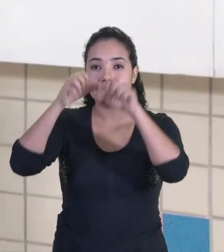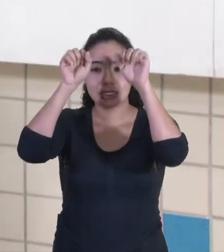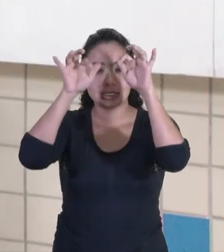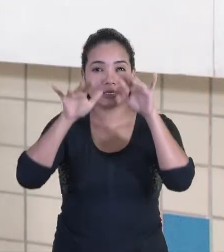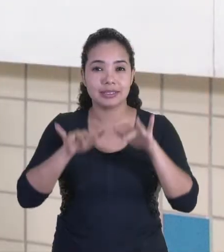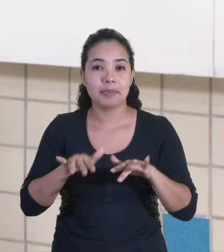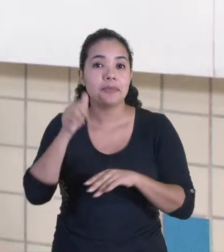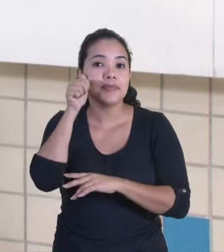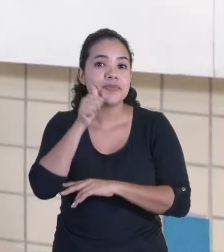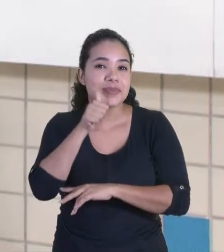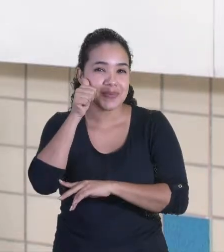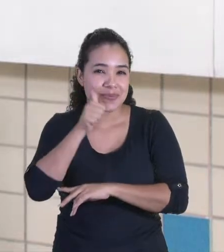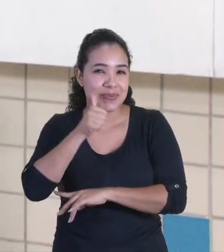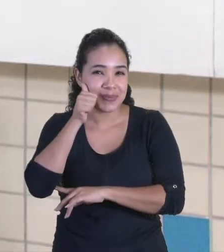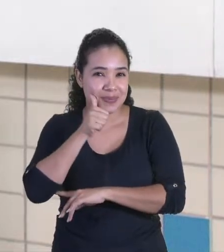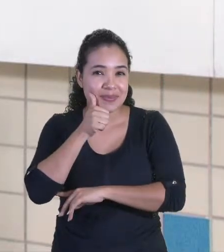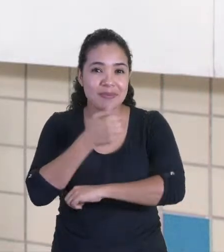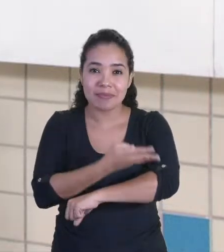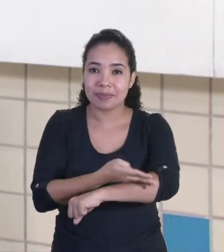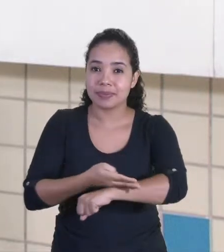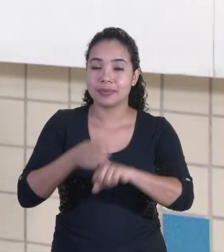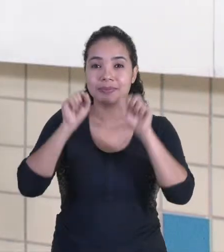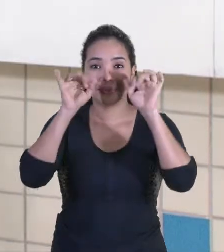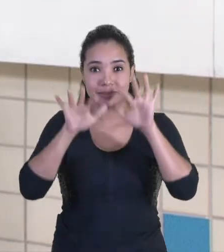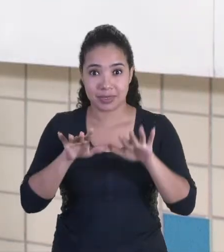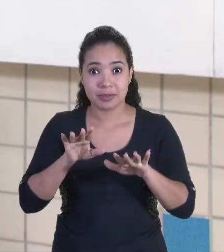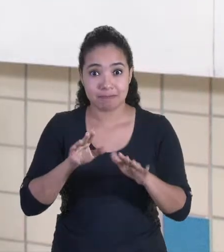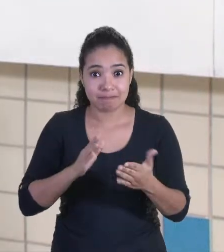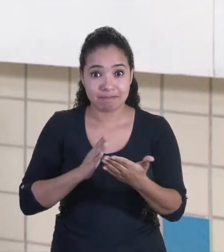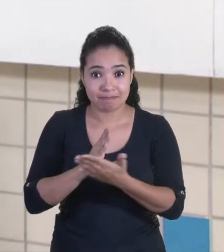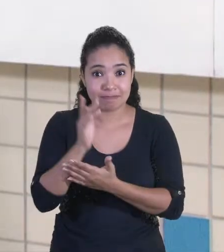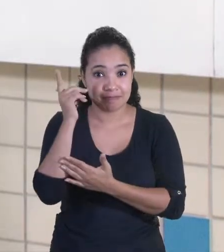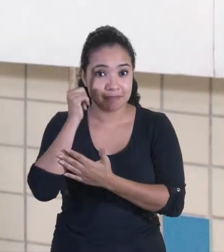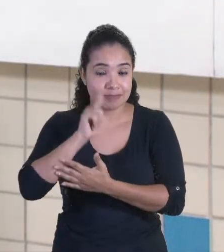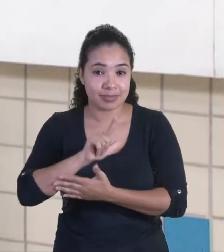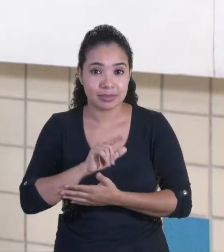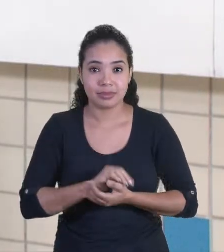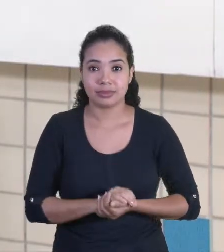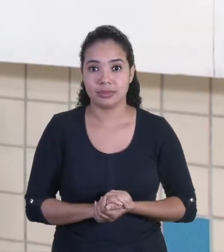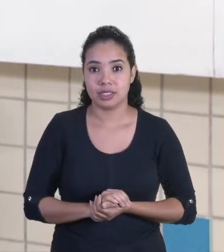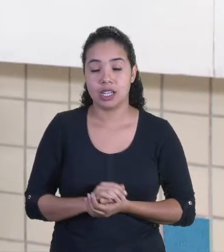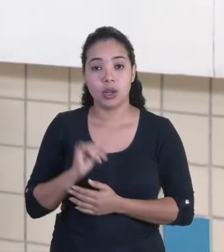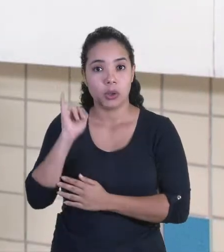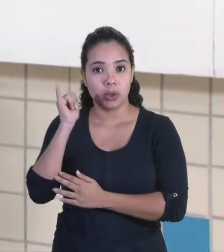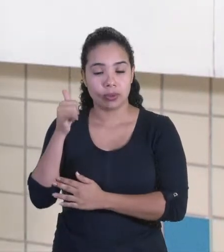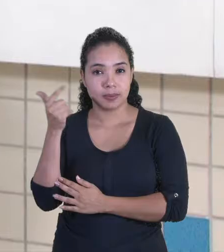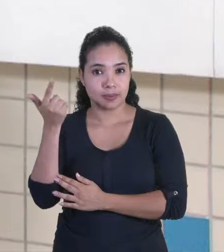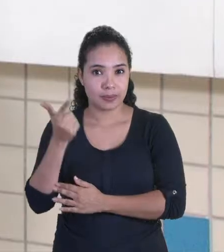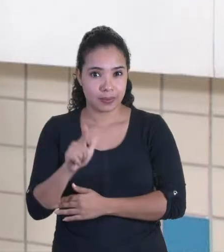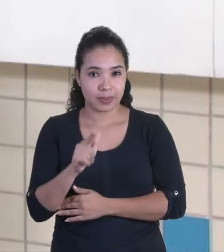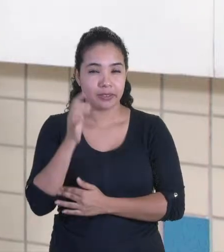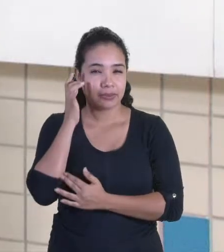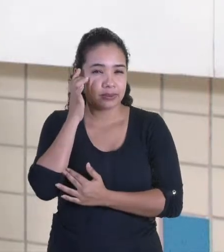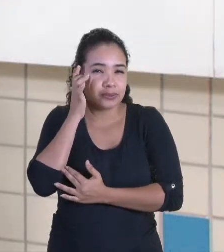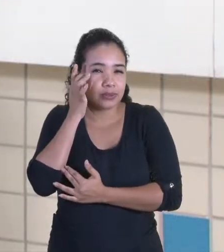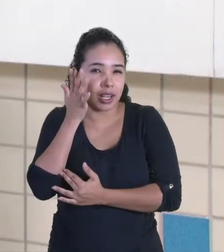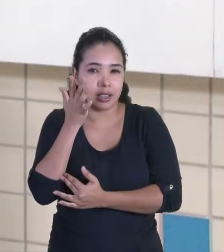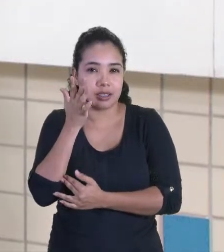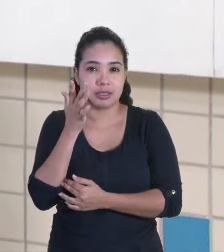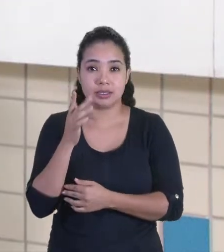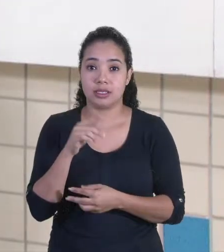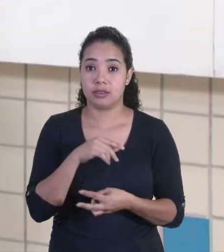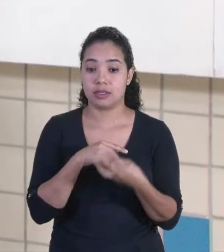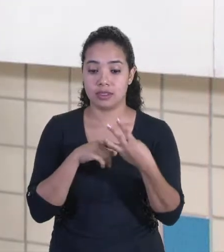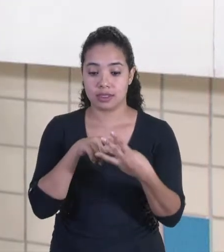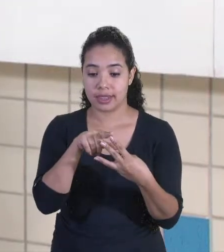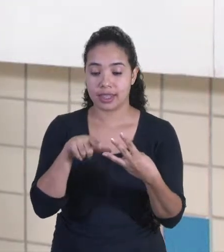Perfeito! Acertaram também, mentes brilhantes? Vamos para mais um? Esse é fácil. São 3